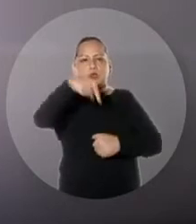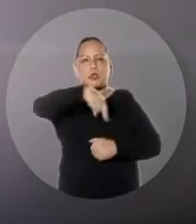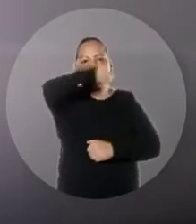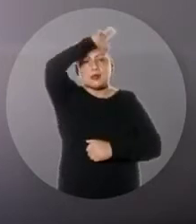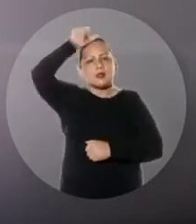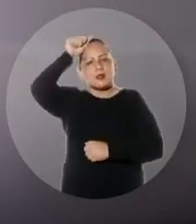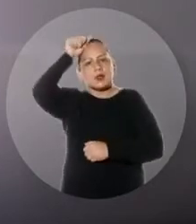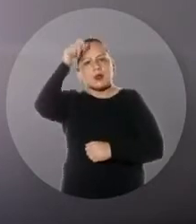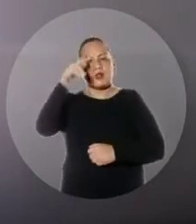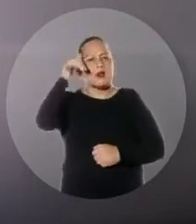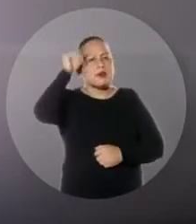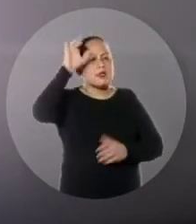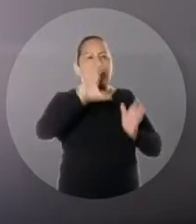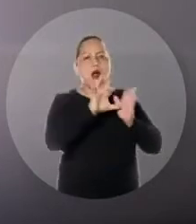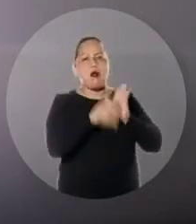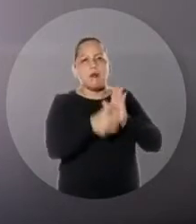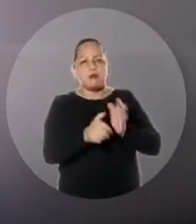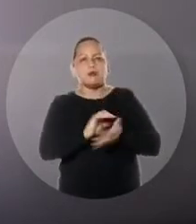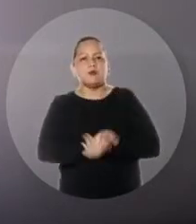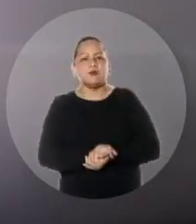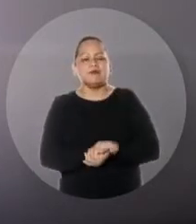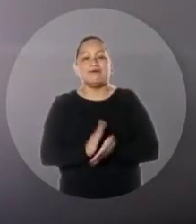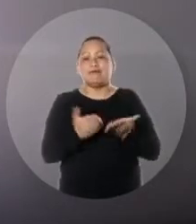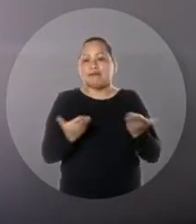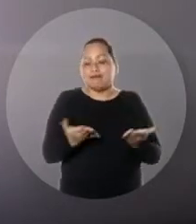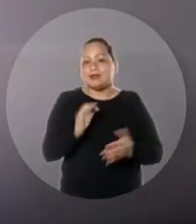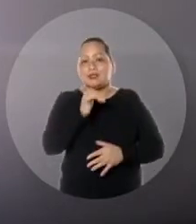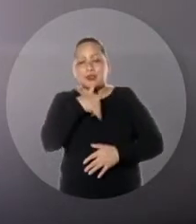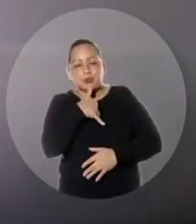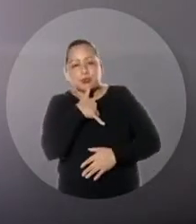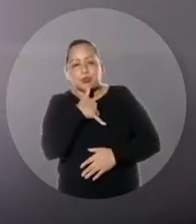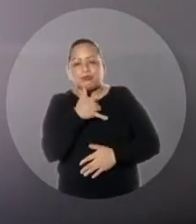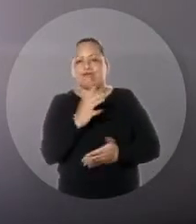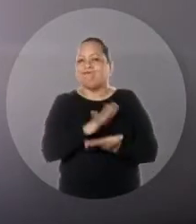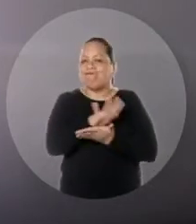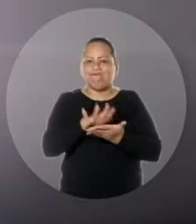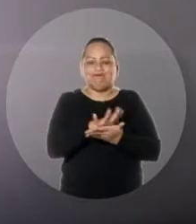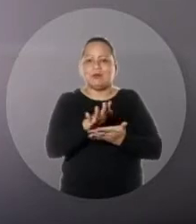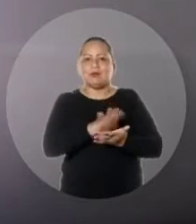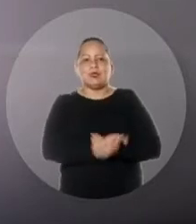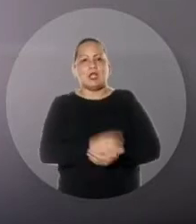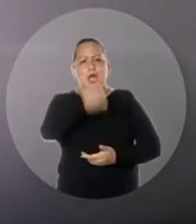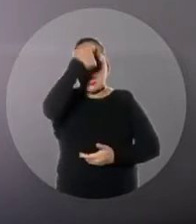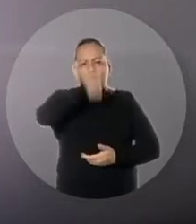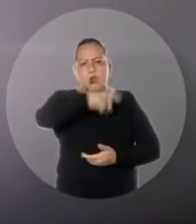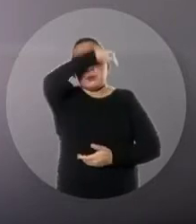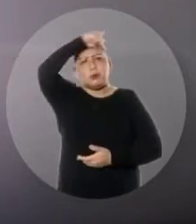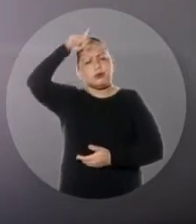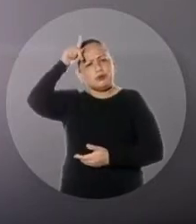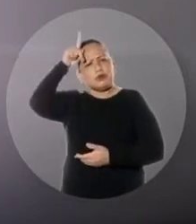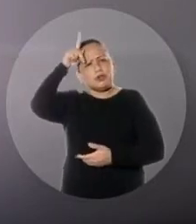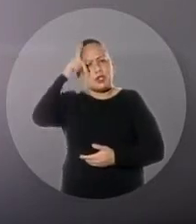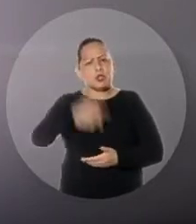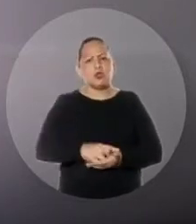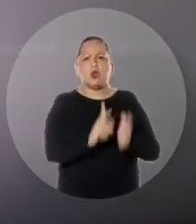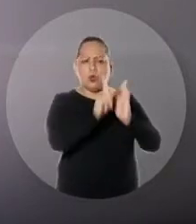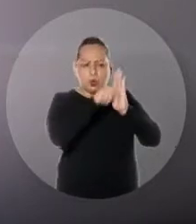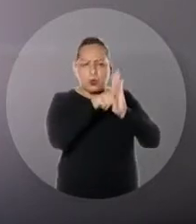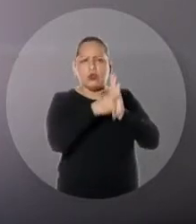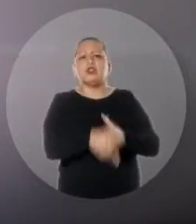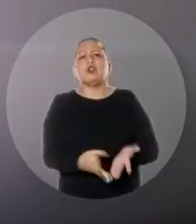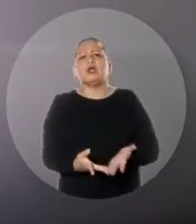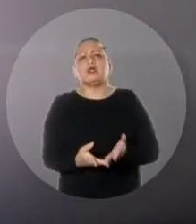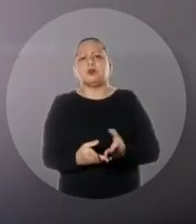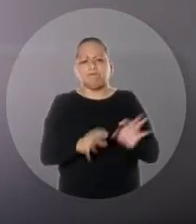nos ônibus de Manaus para coibir assaltos. Infelizmente, não fui atendido. Como prefeito, vou tocar